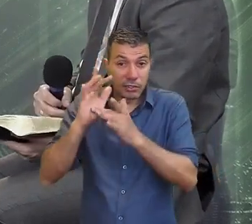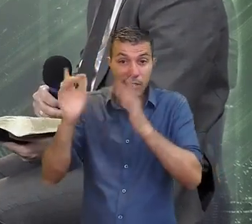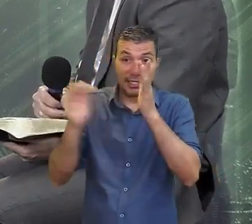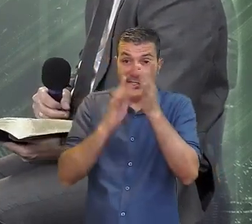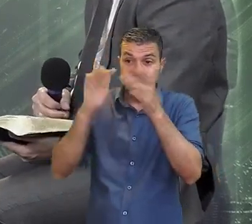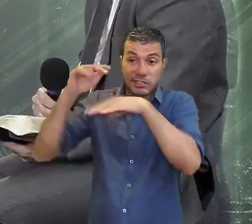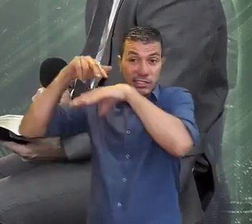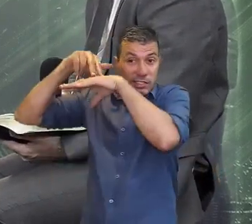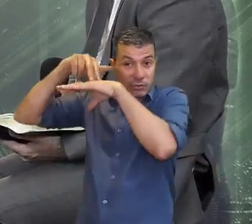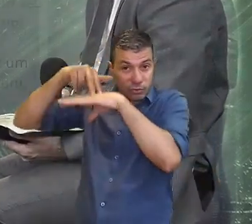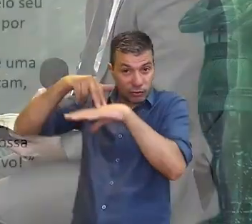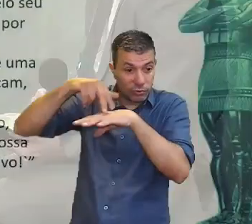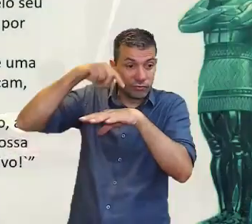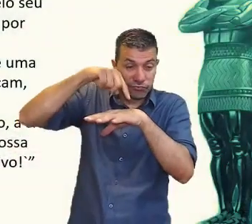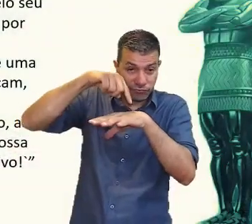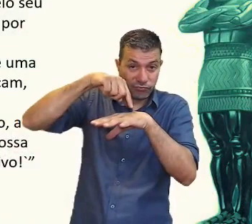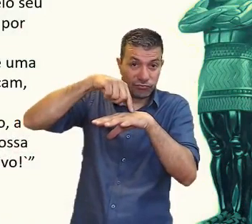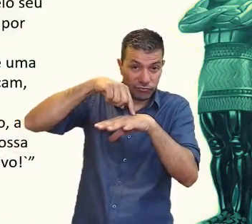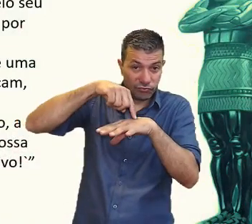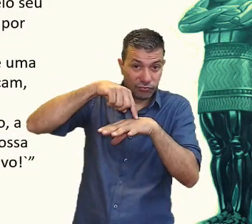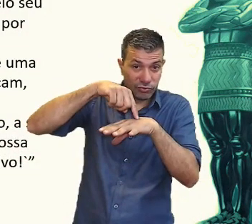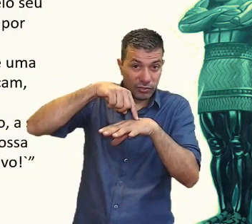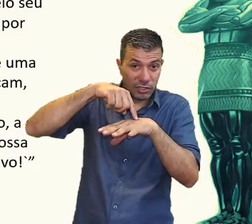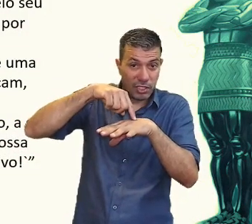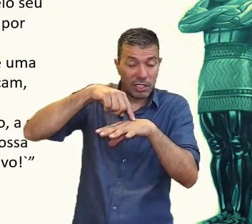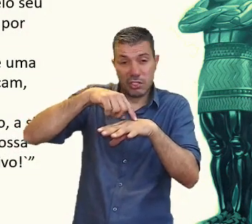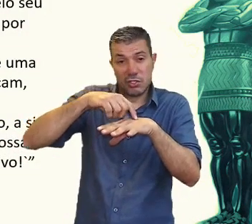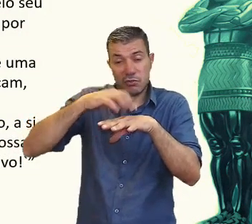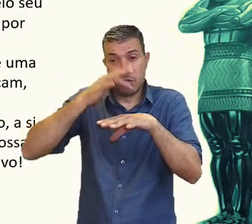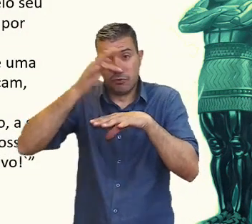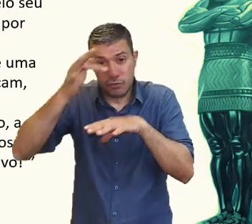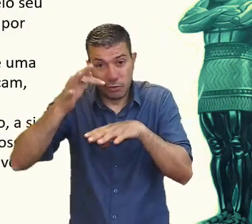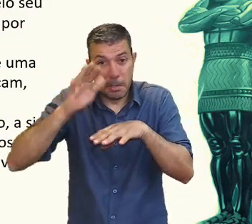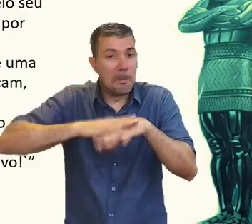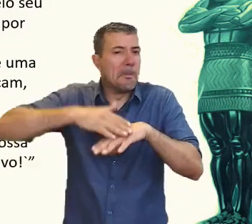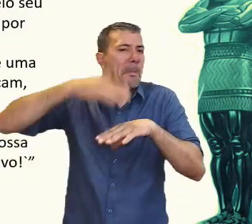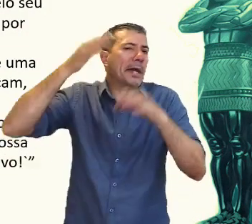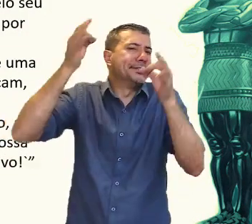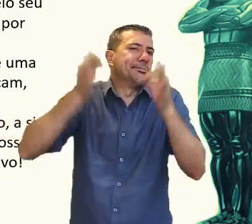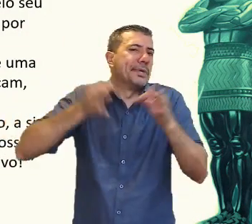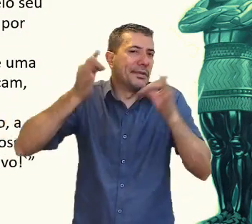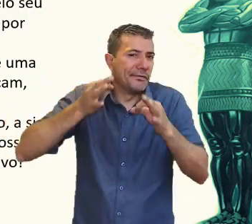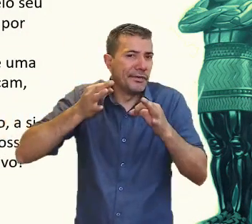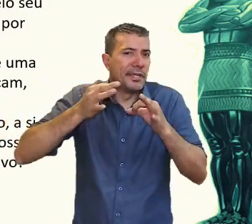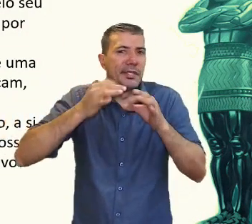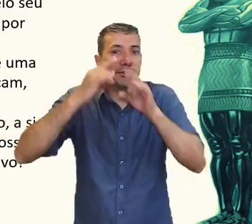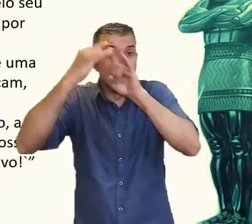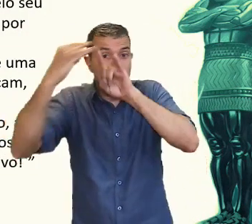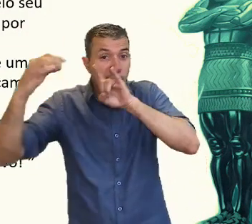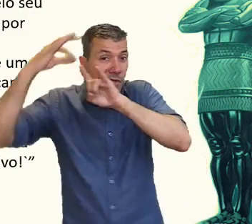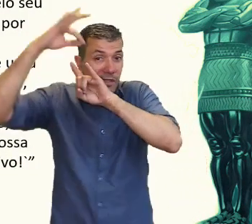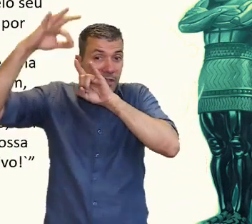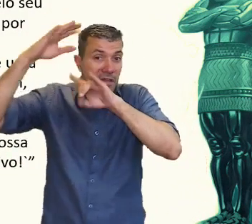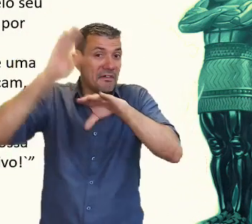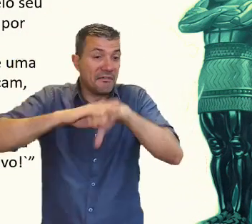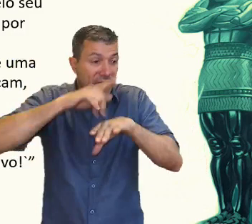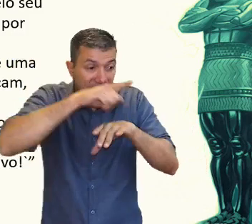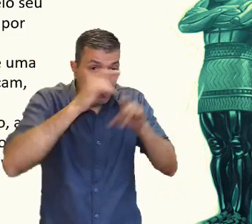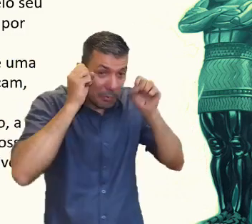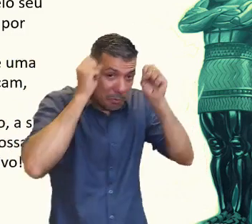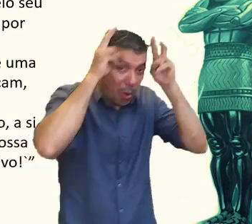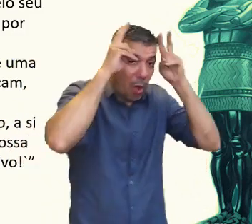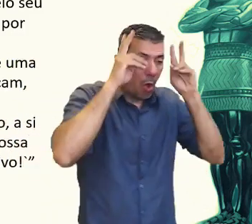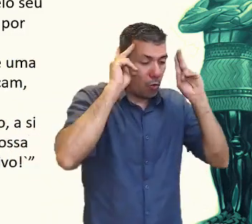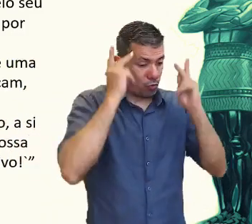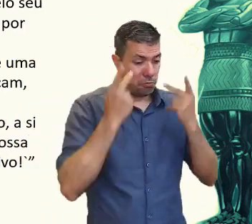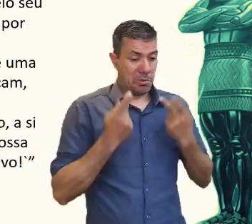o sumo sacerdote dos bens futuros, por um maior e mais perfeito tabernáculo, não feito por